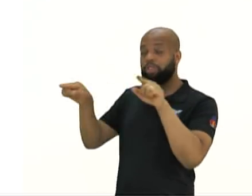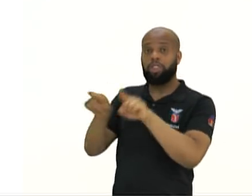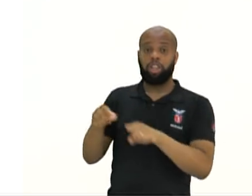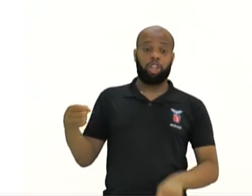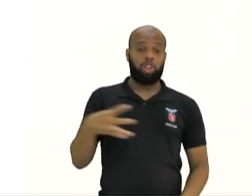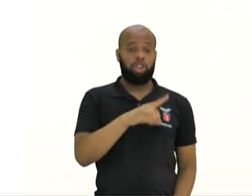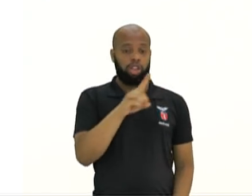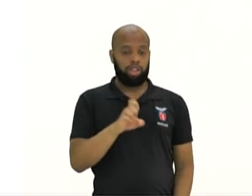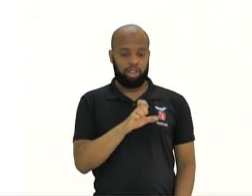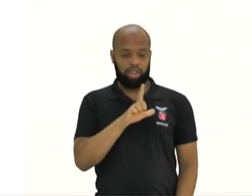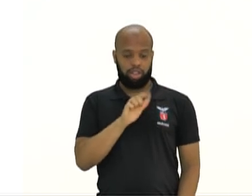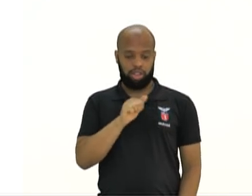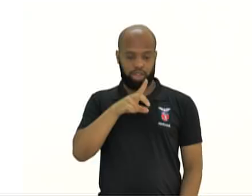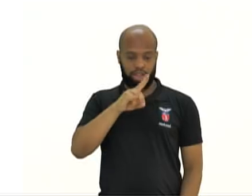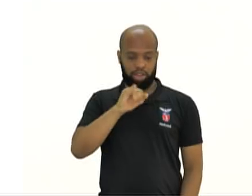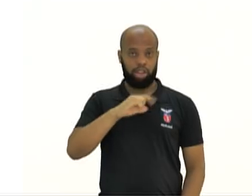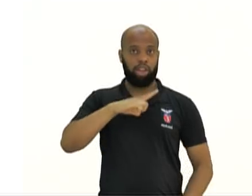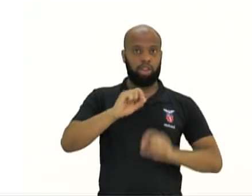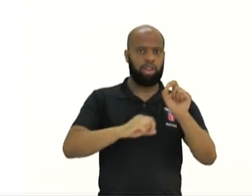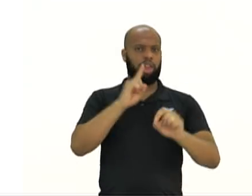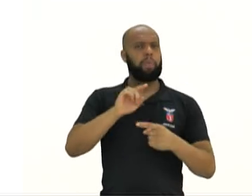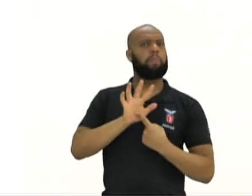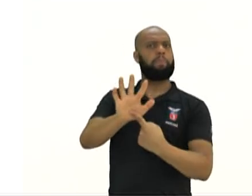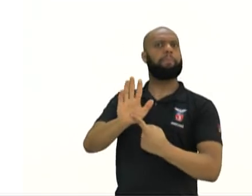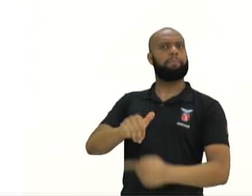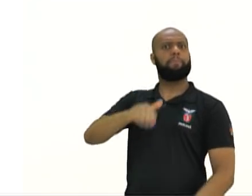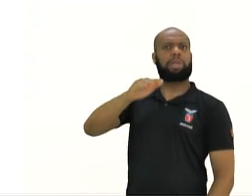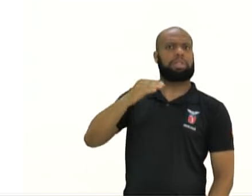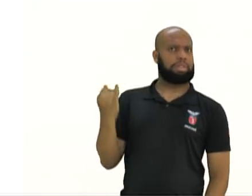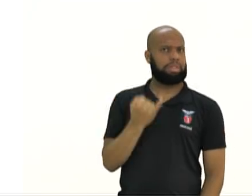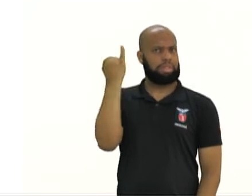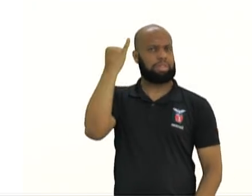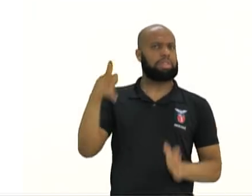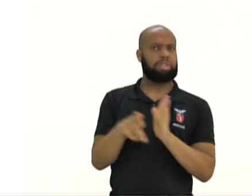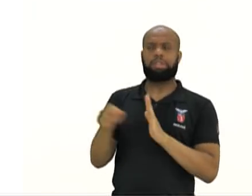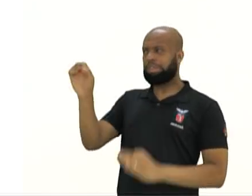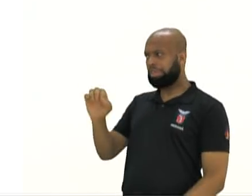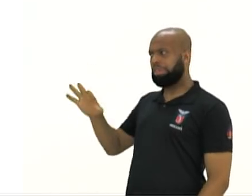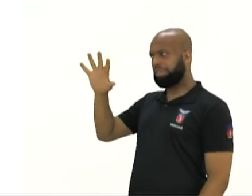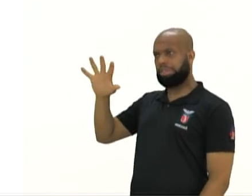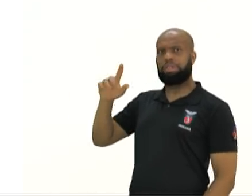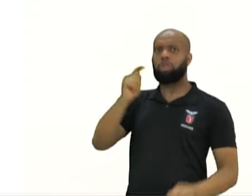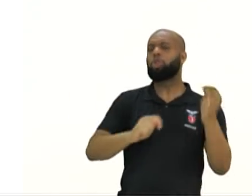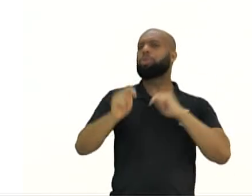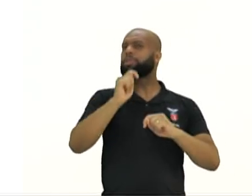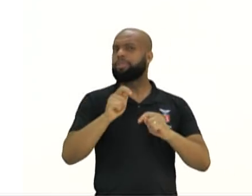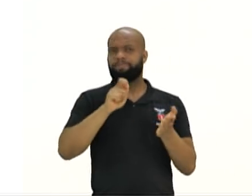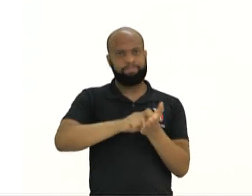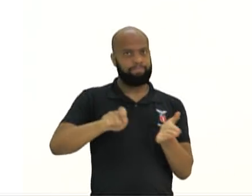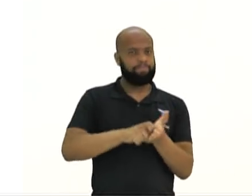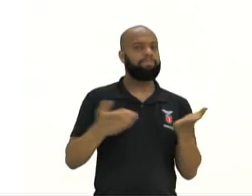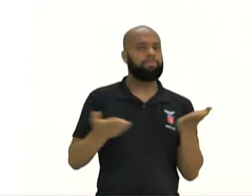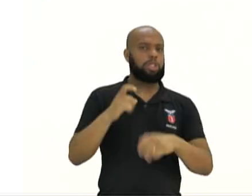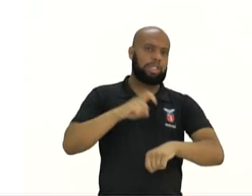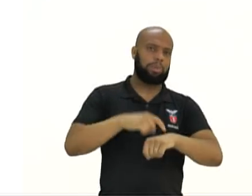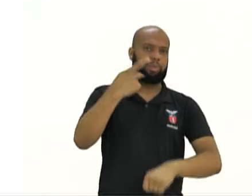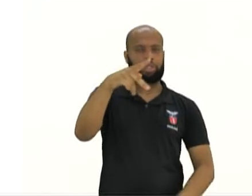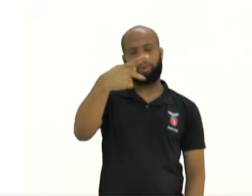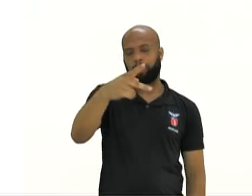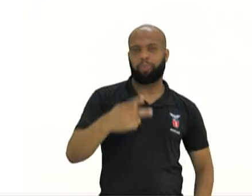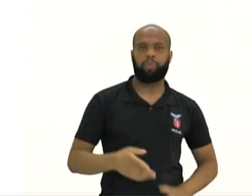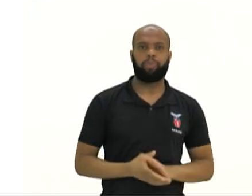Nova Zelândia sejam destaques econômicos na Oceania? Vai lá, pessoal, tempo na tela.